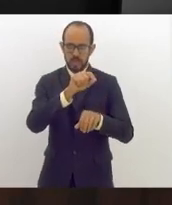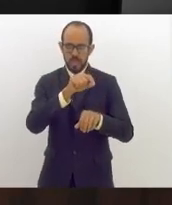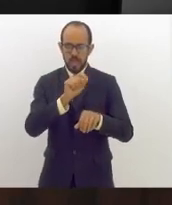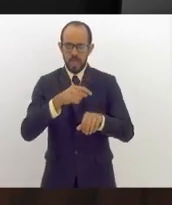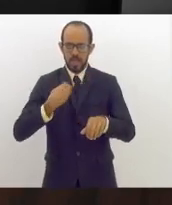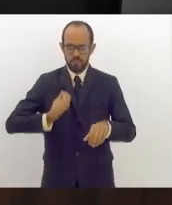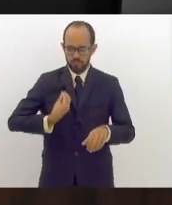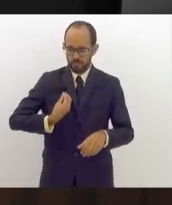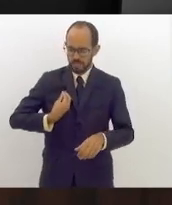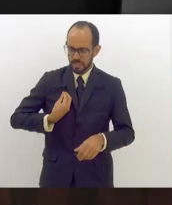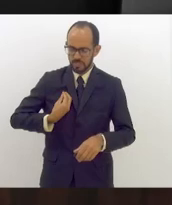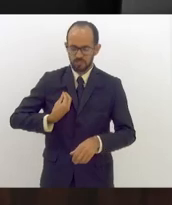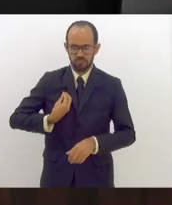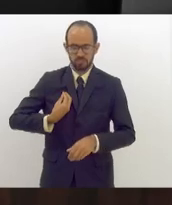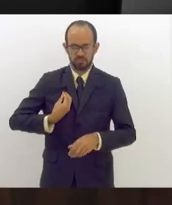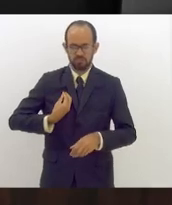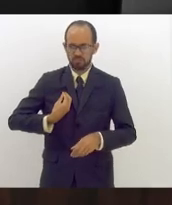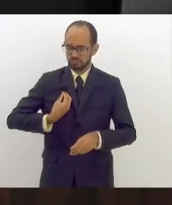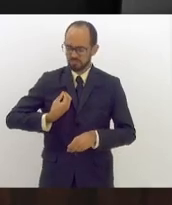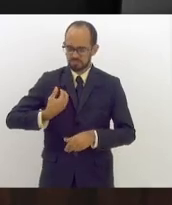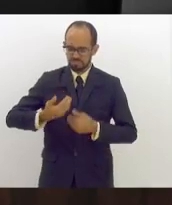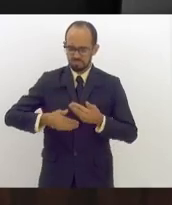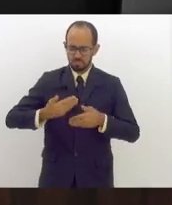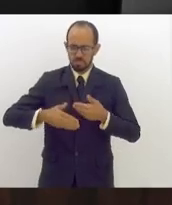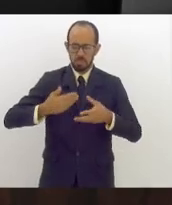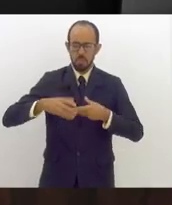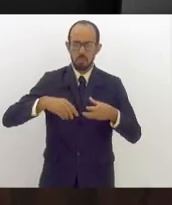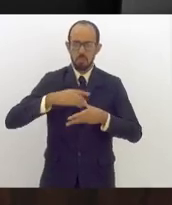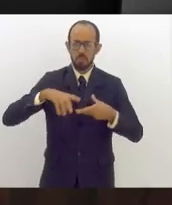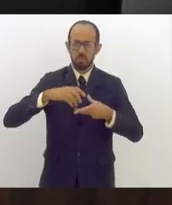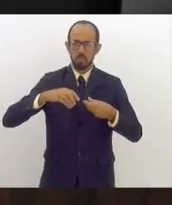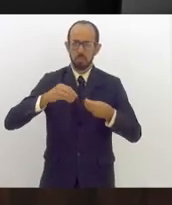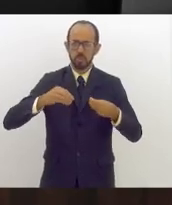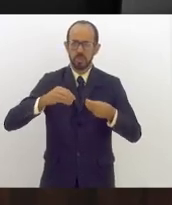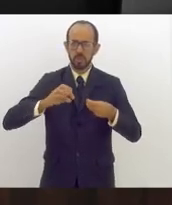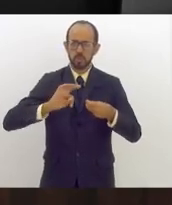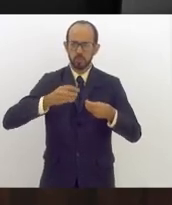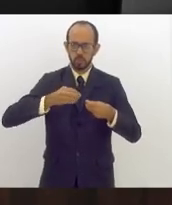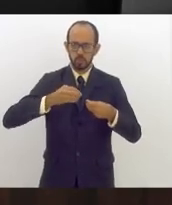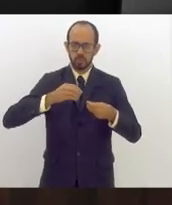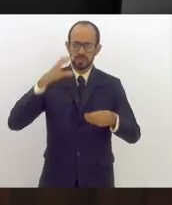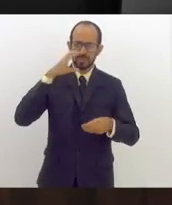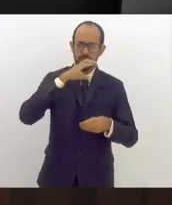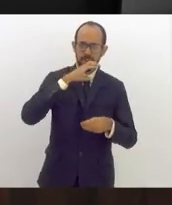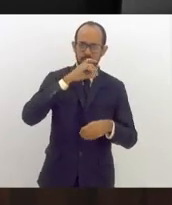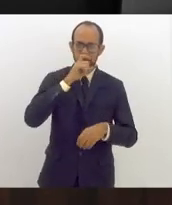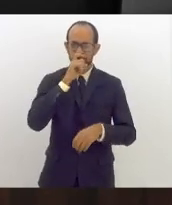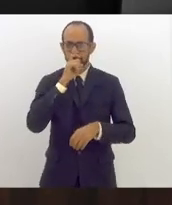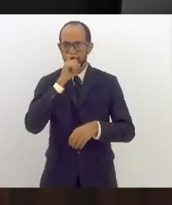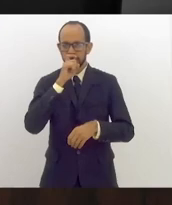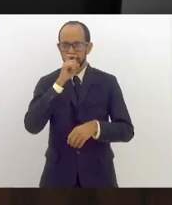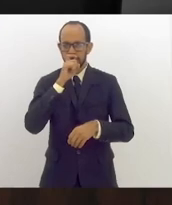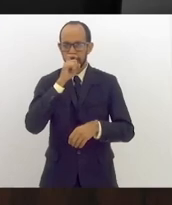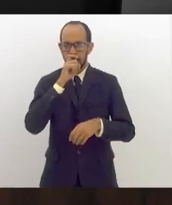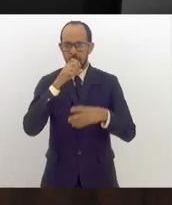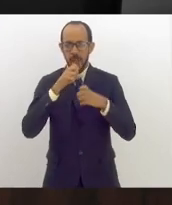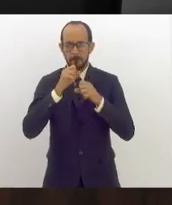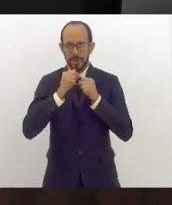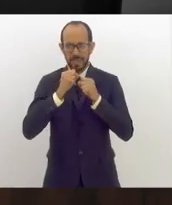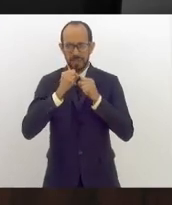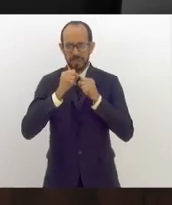embrulha tudo a vida é assim esquenta esfria aperta e daí afrouxa